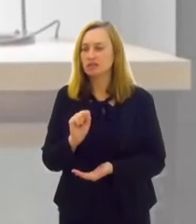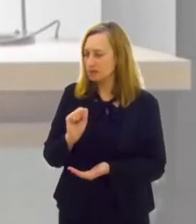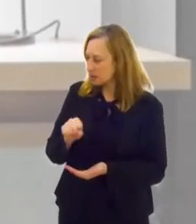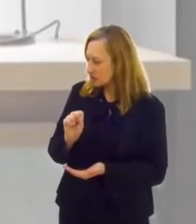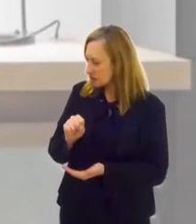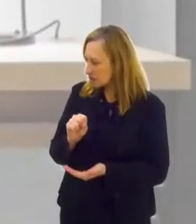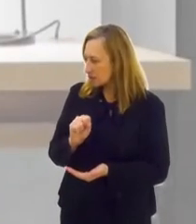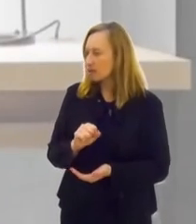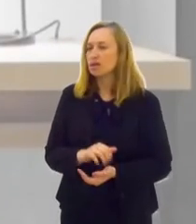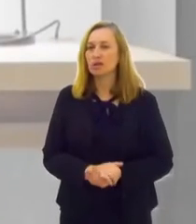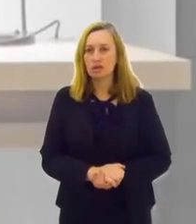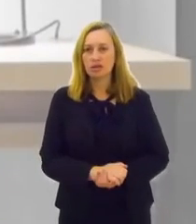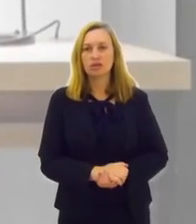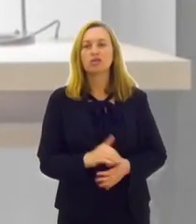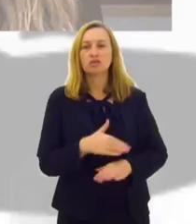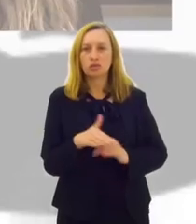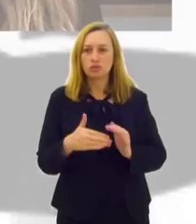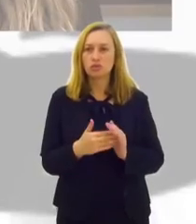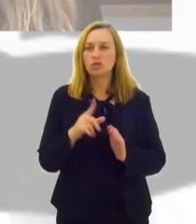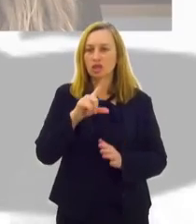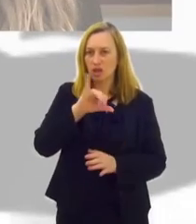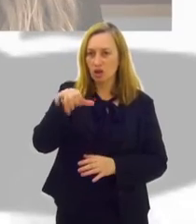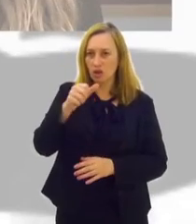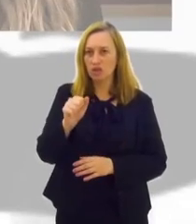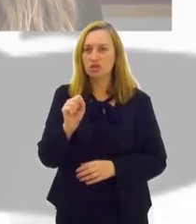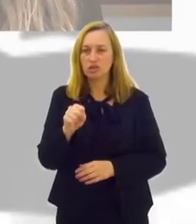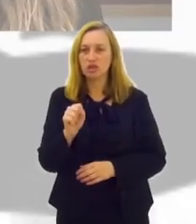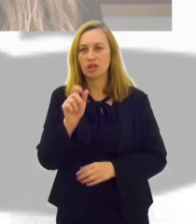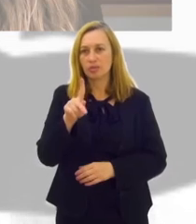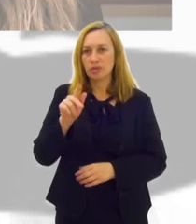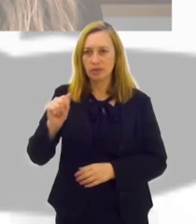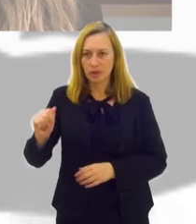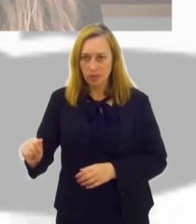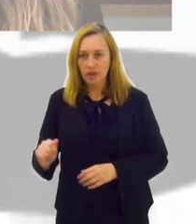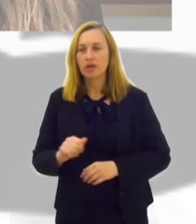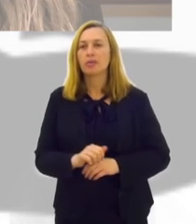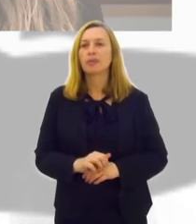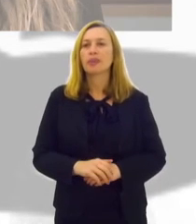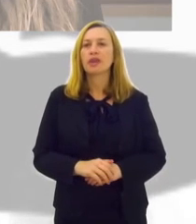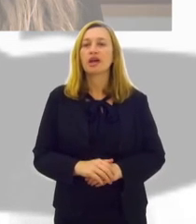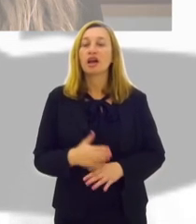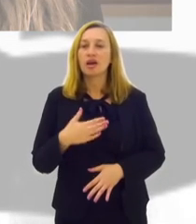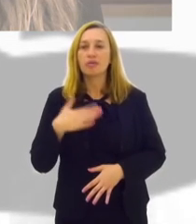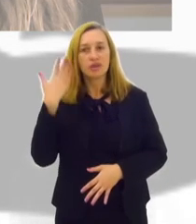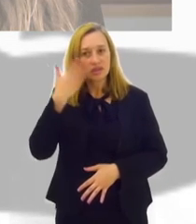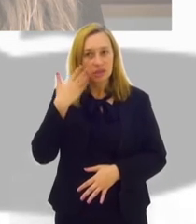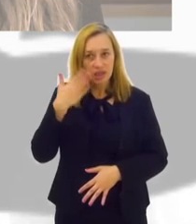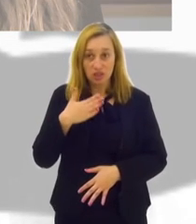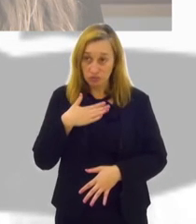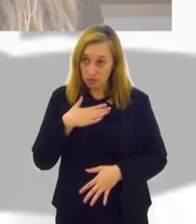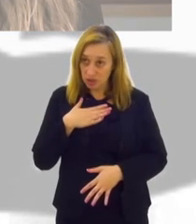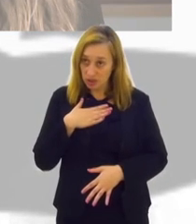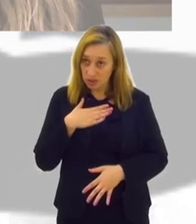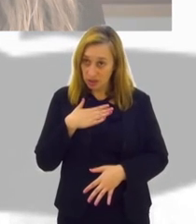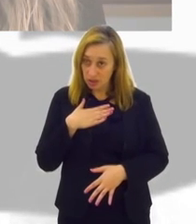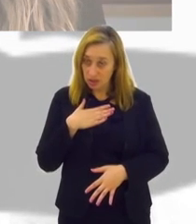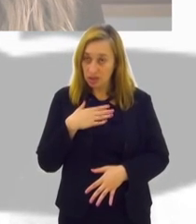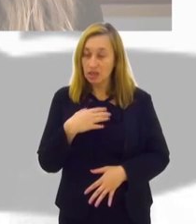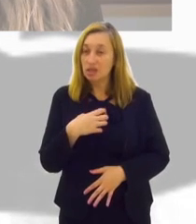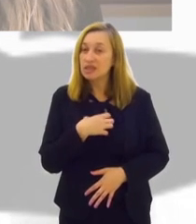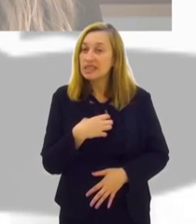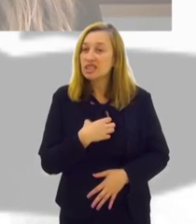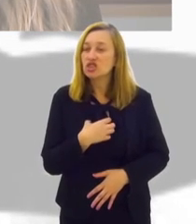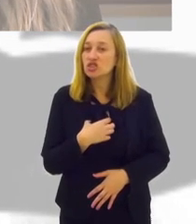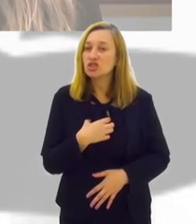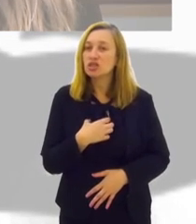né? O Pardal. Exatamente, em todas as lojas aí de aplicativos. Né? E a minha mensagem final seria justamente